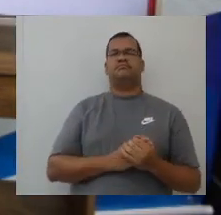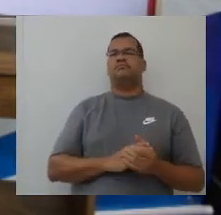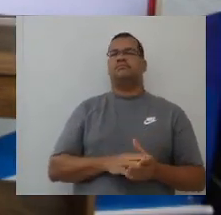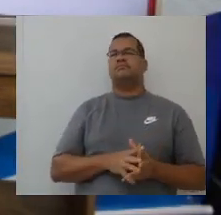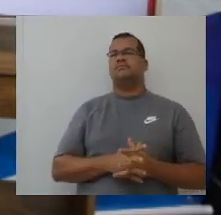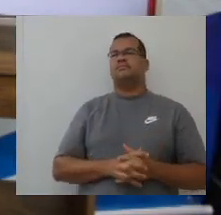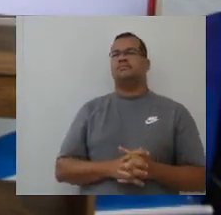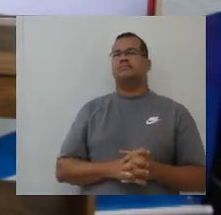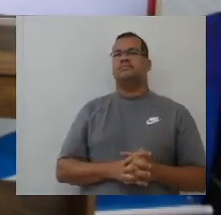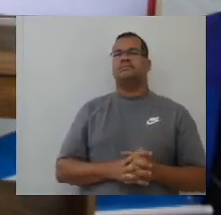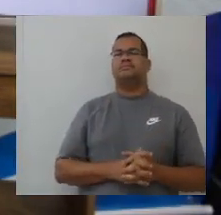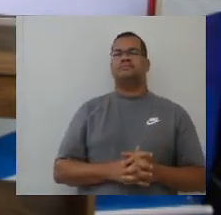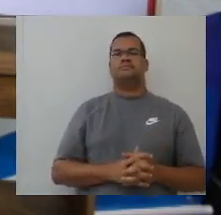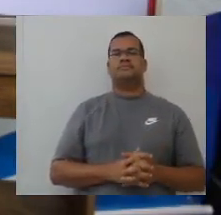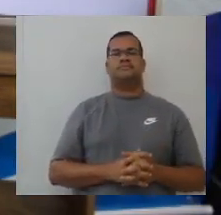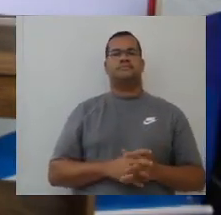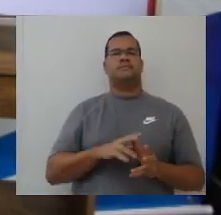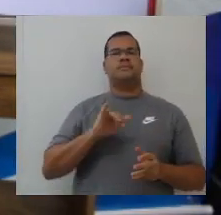lá.